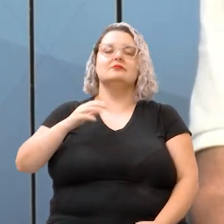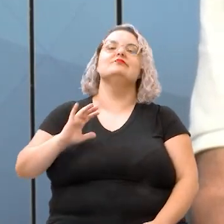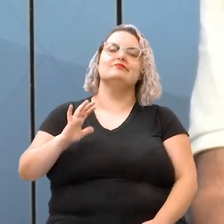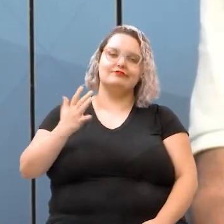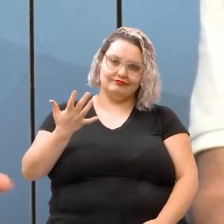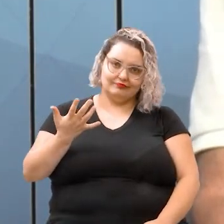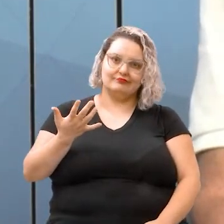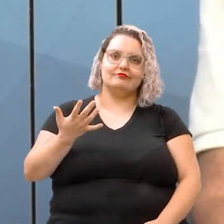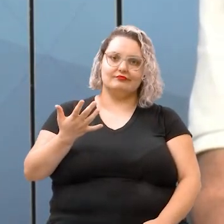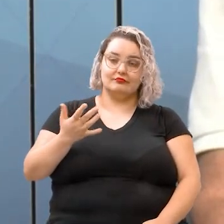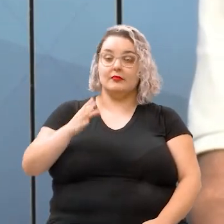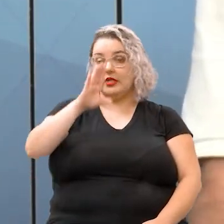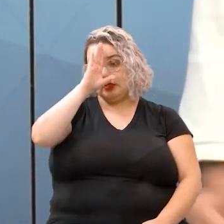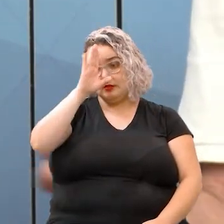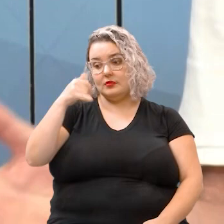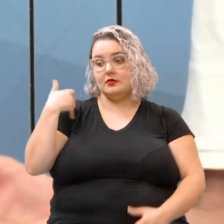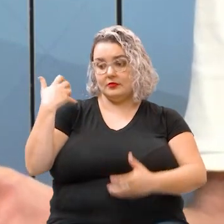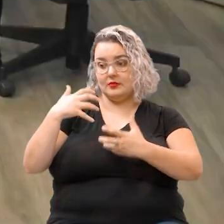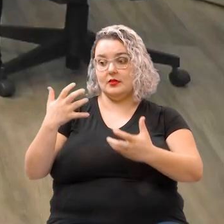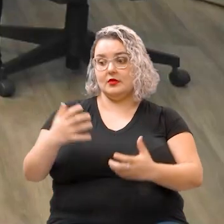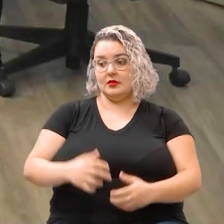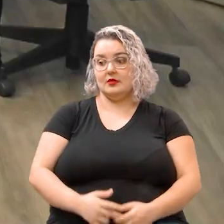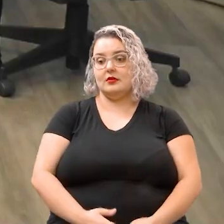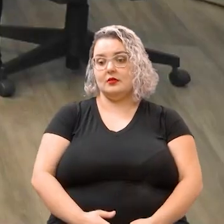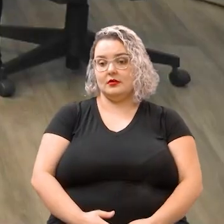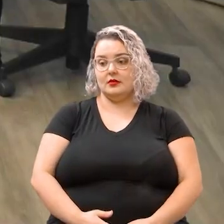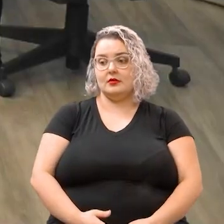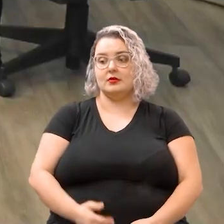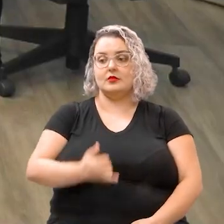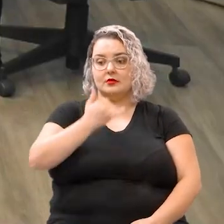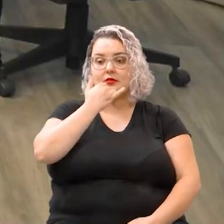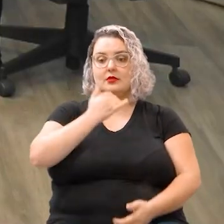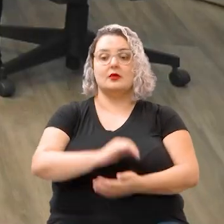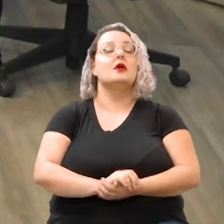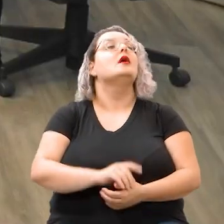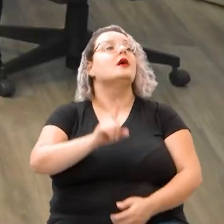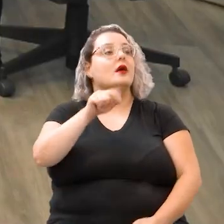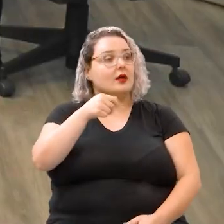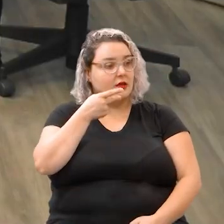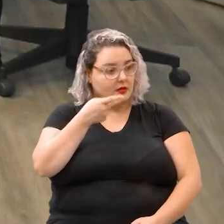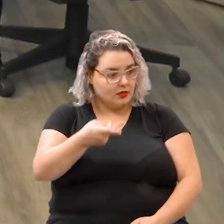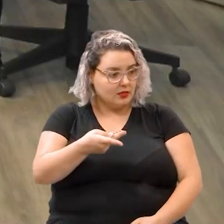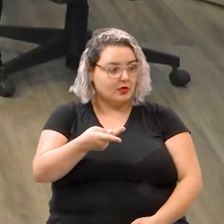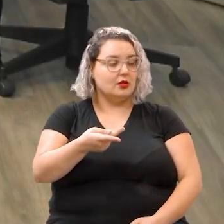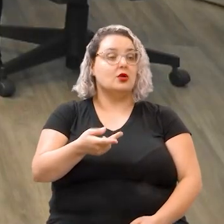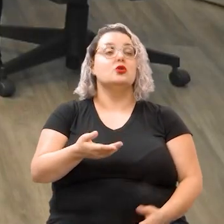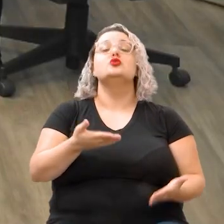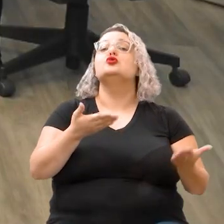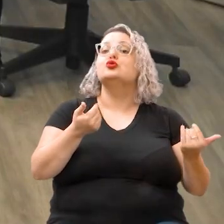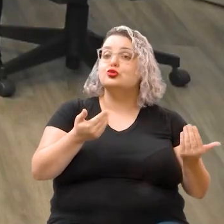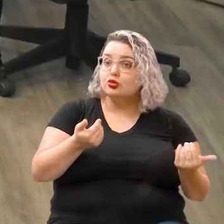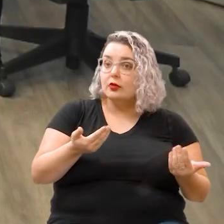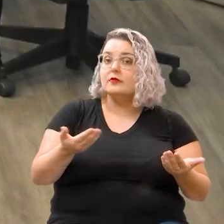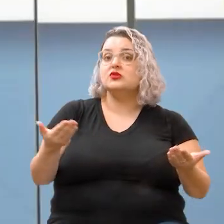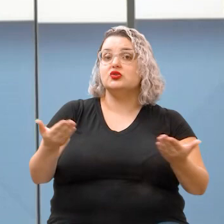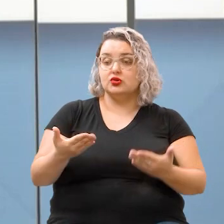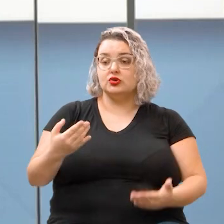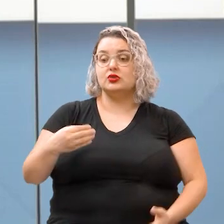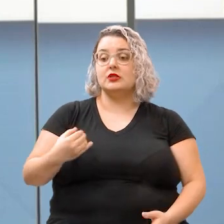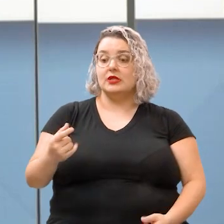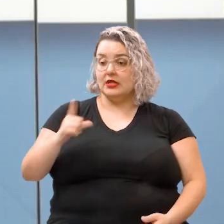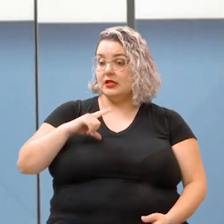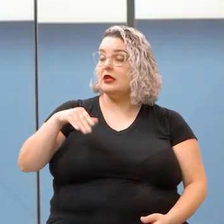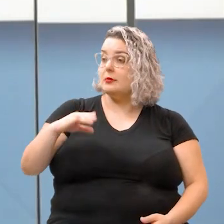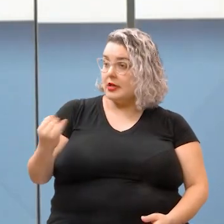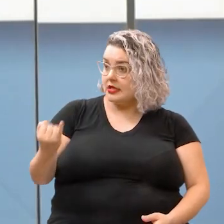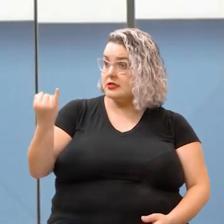realidade, né? Principalmente nos idosos. É Agora, como você... Pode falar, É doutor. como você falou. Você vê os jovens de hoje, eles dão mais importância.